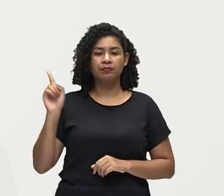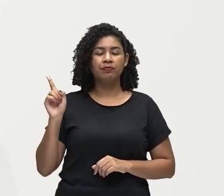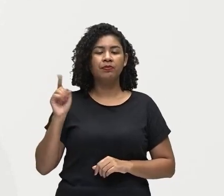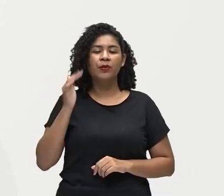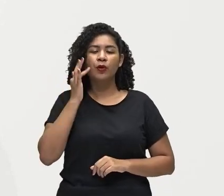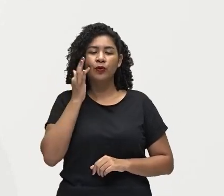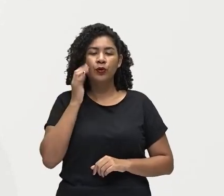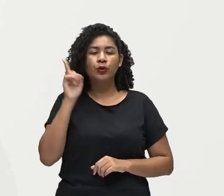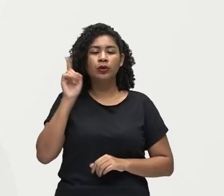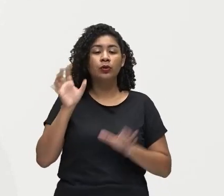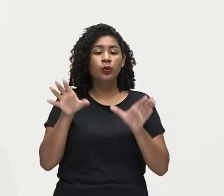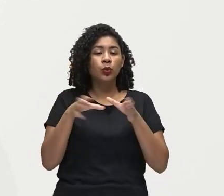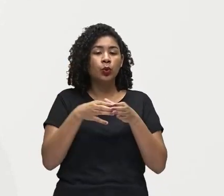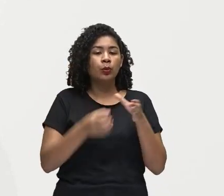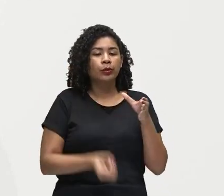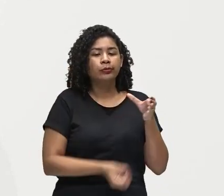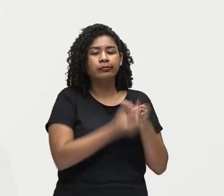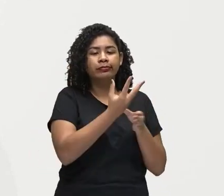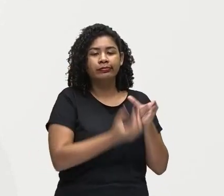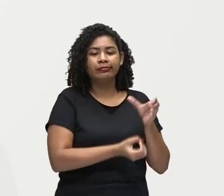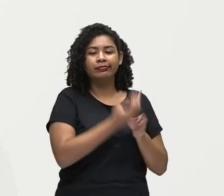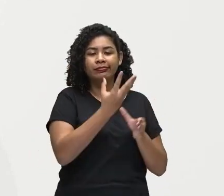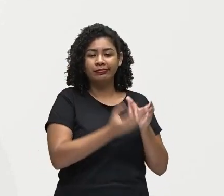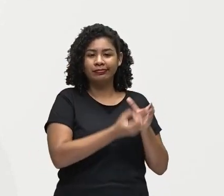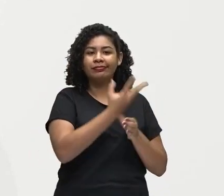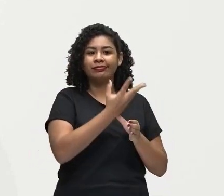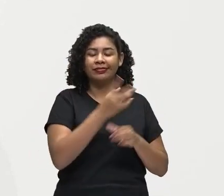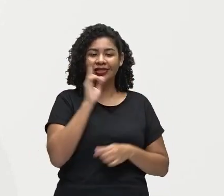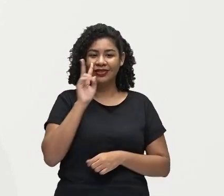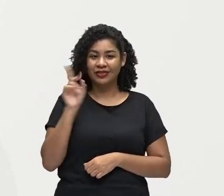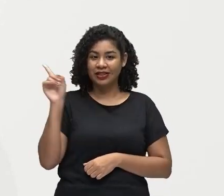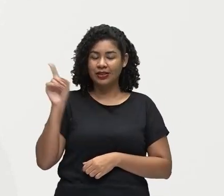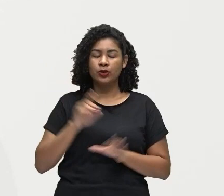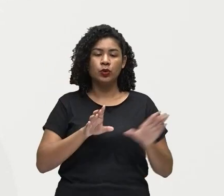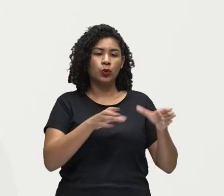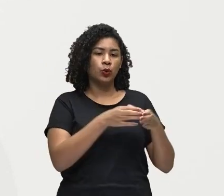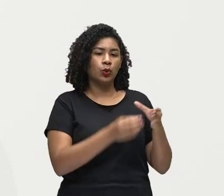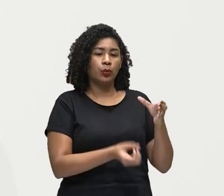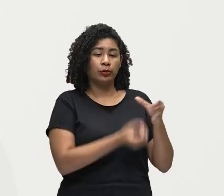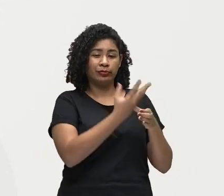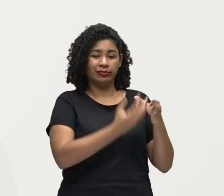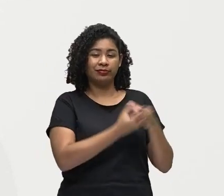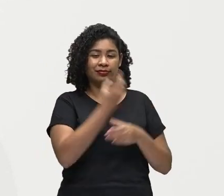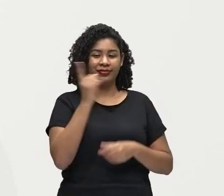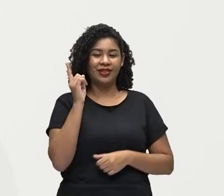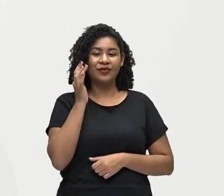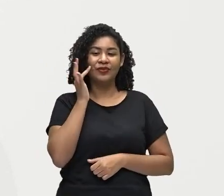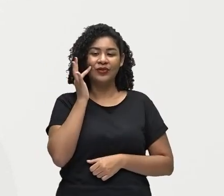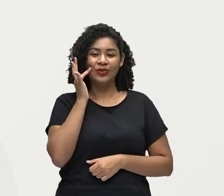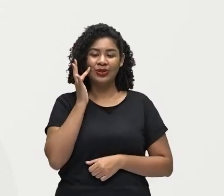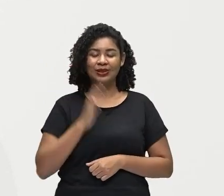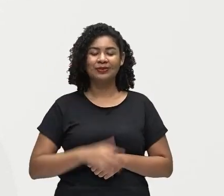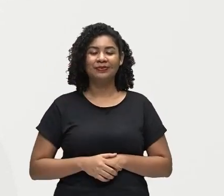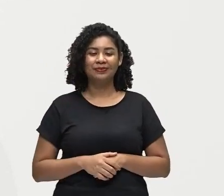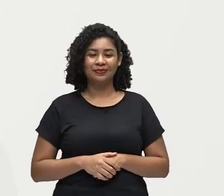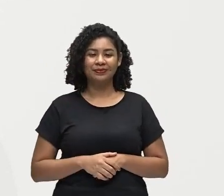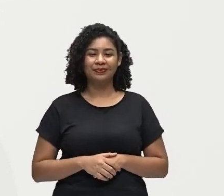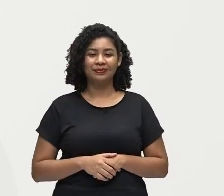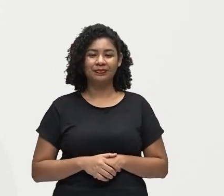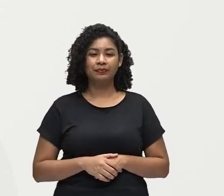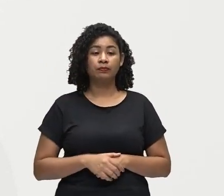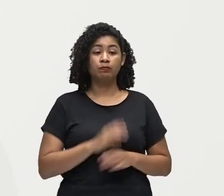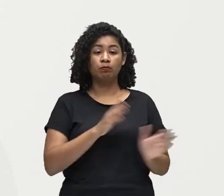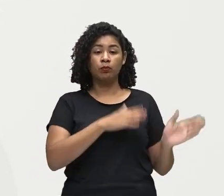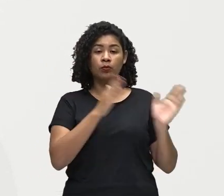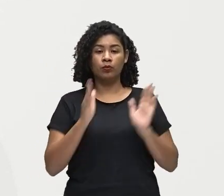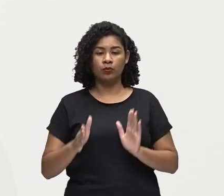Os produtores, né? Então são aí, ó, seres produtores. Vamos colocar aqui, produtor, tá? E o nosso